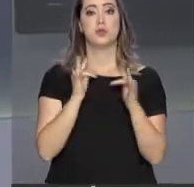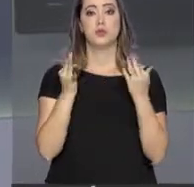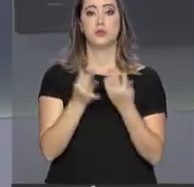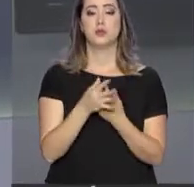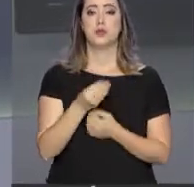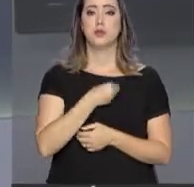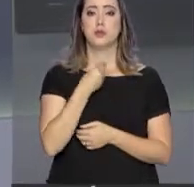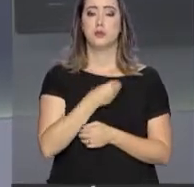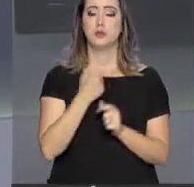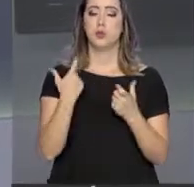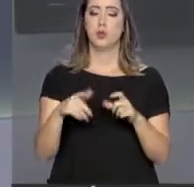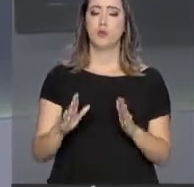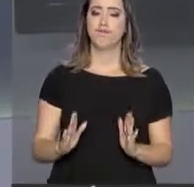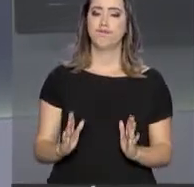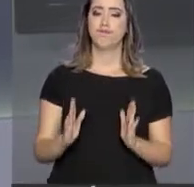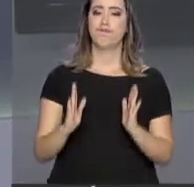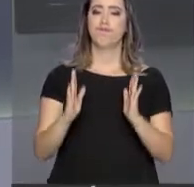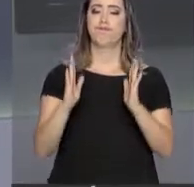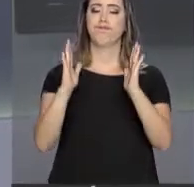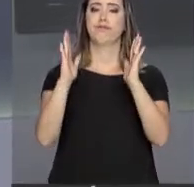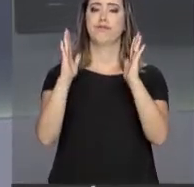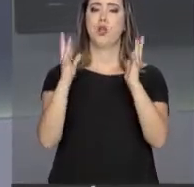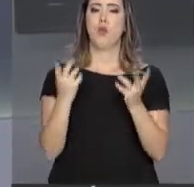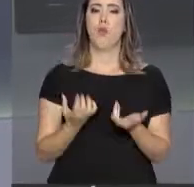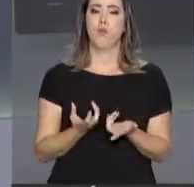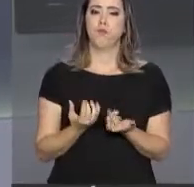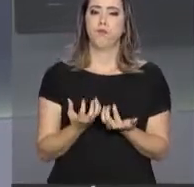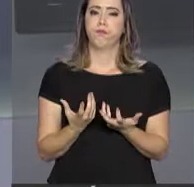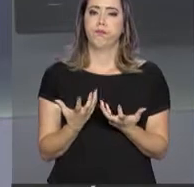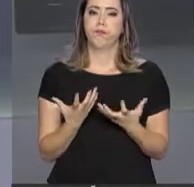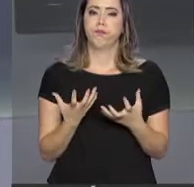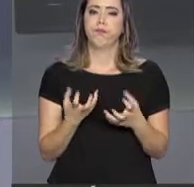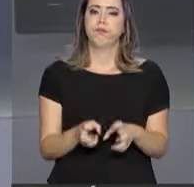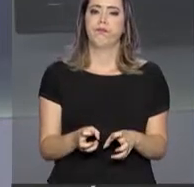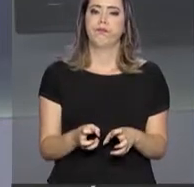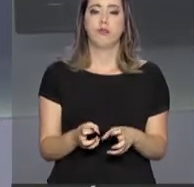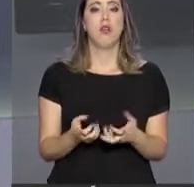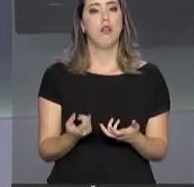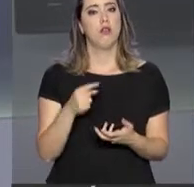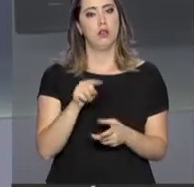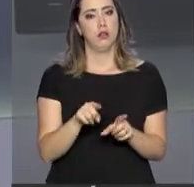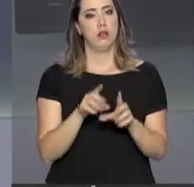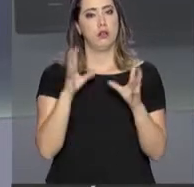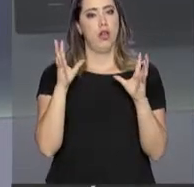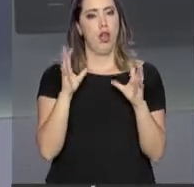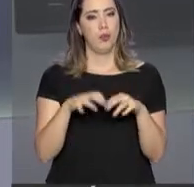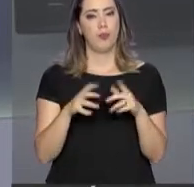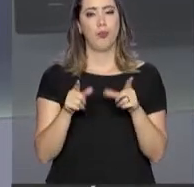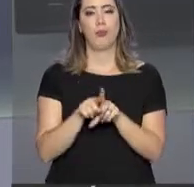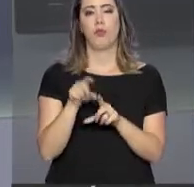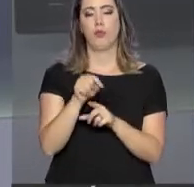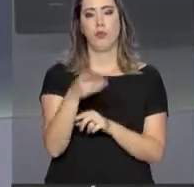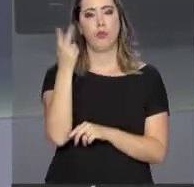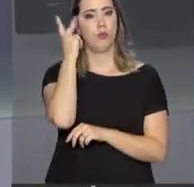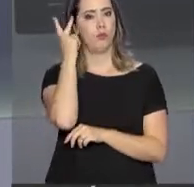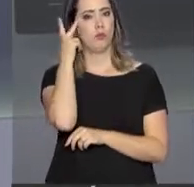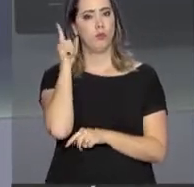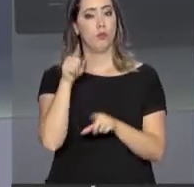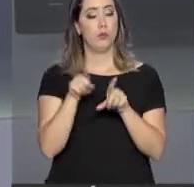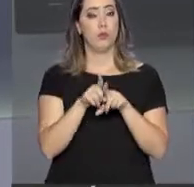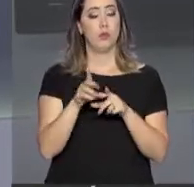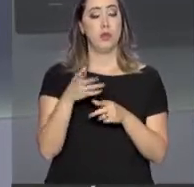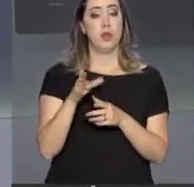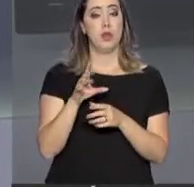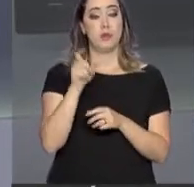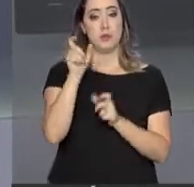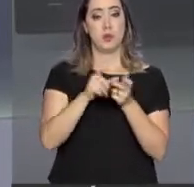que viviam no edifício hilton paes de almeida que desabou após um incêndio no centro da capital paulista no dia 1º de maio os